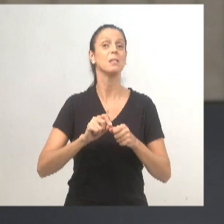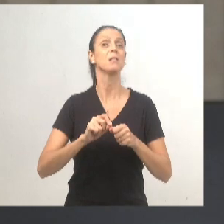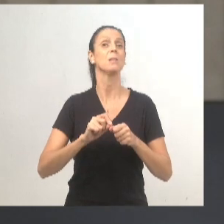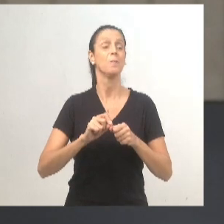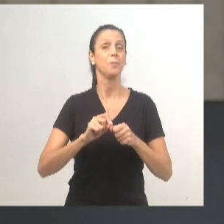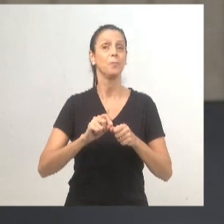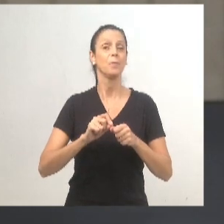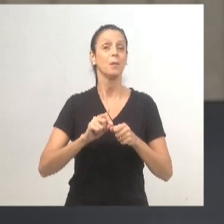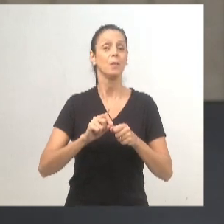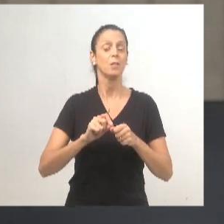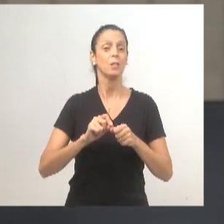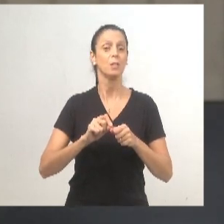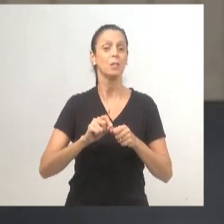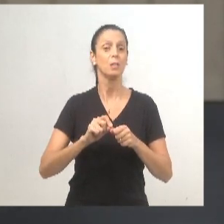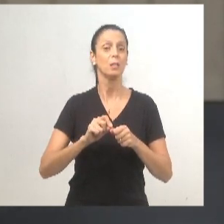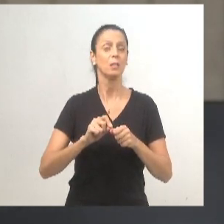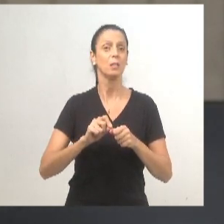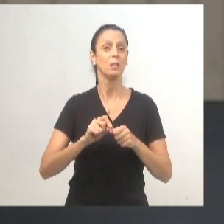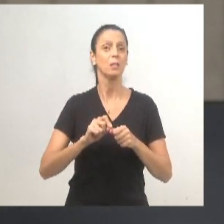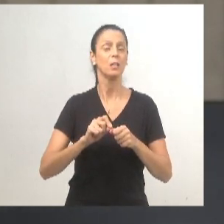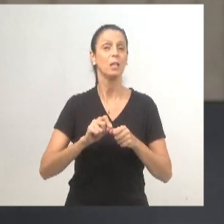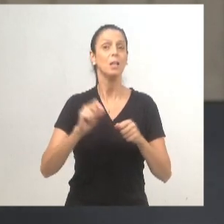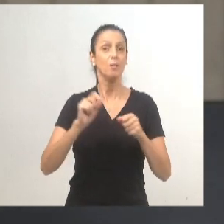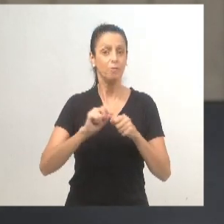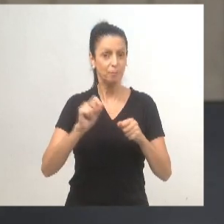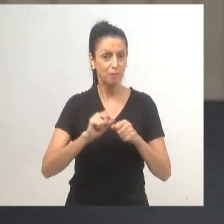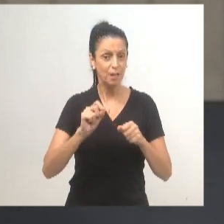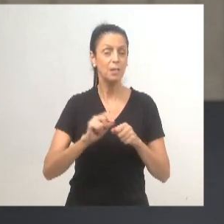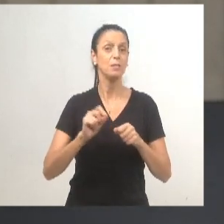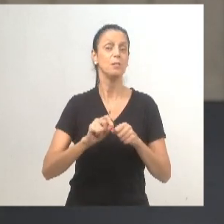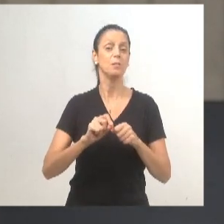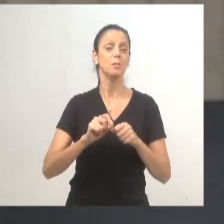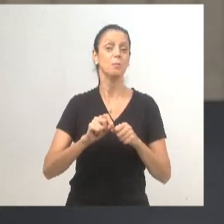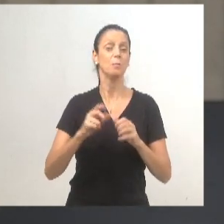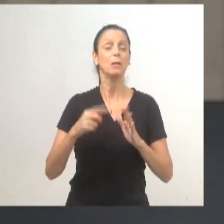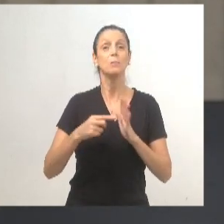o Tribunal de Contas do Estado e o Tribunal de Contas do